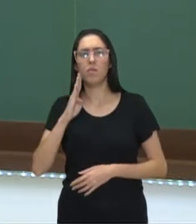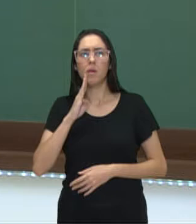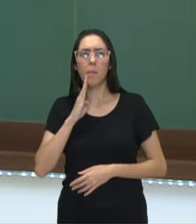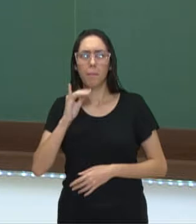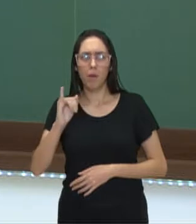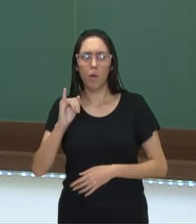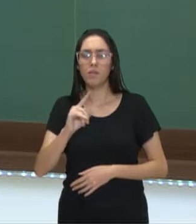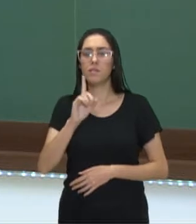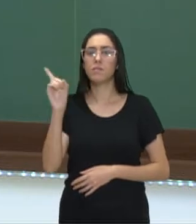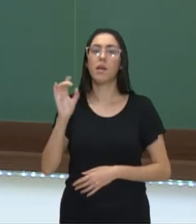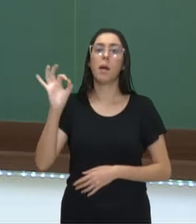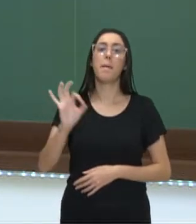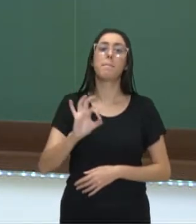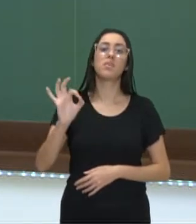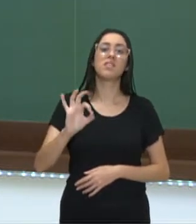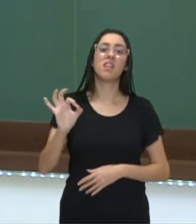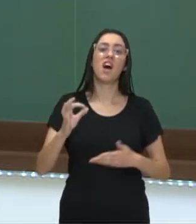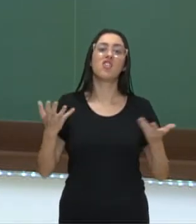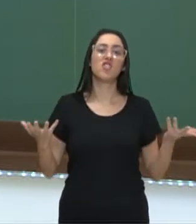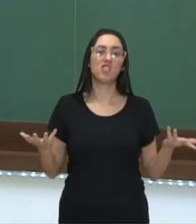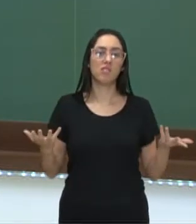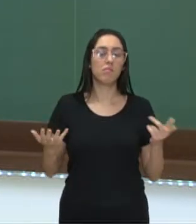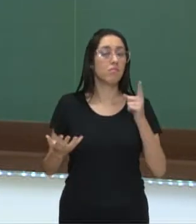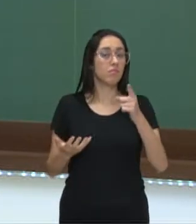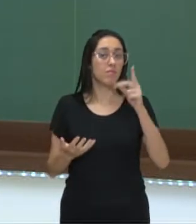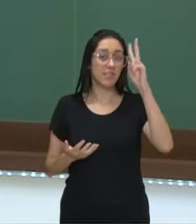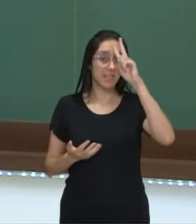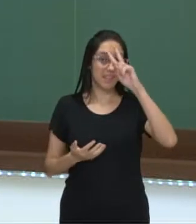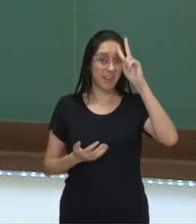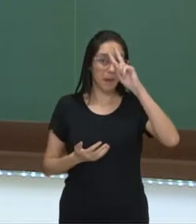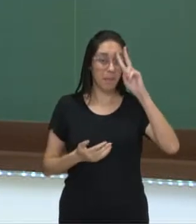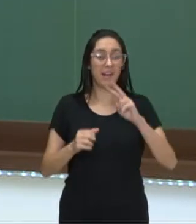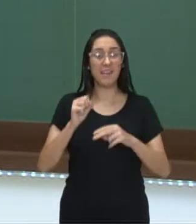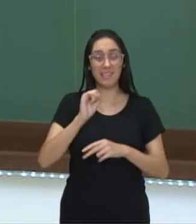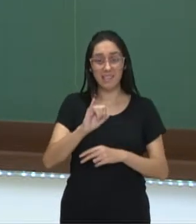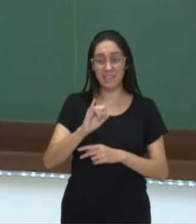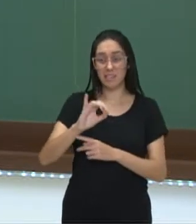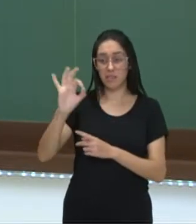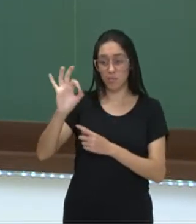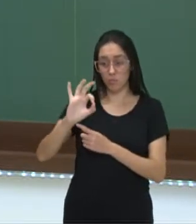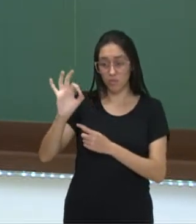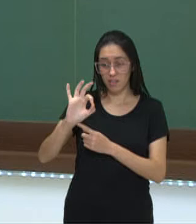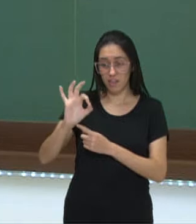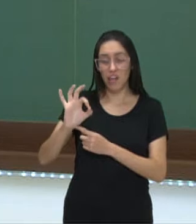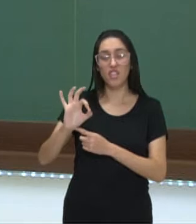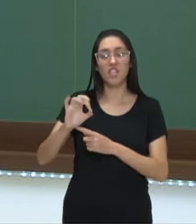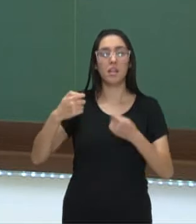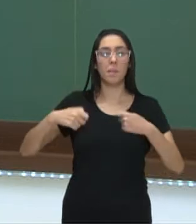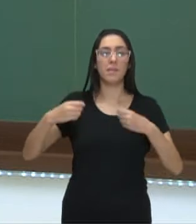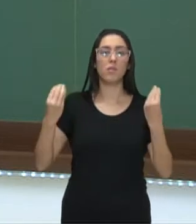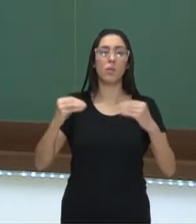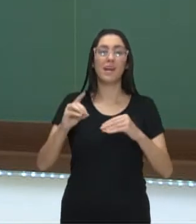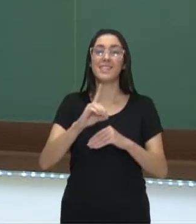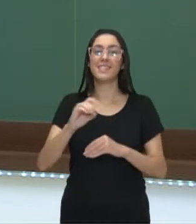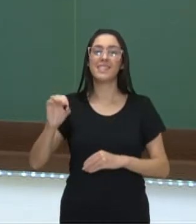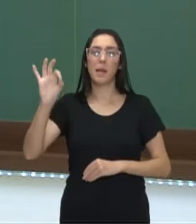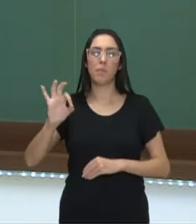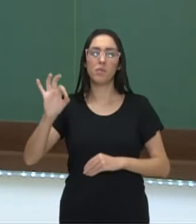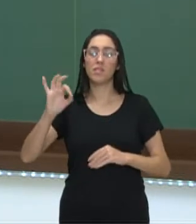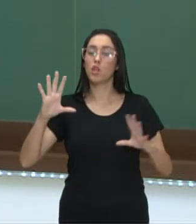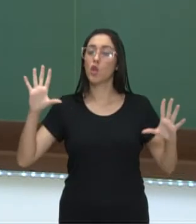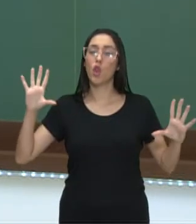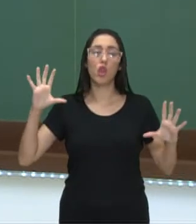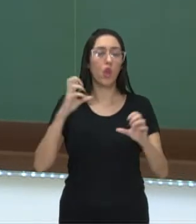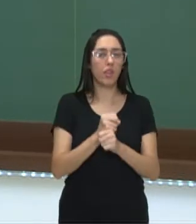essa última, você que tem que lembrar, que quando se trabalha com porcentagem, o 100% é representado pelo total. Então,